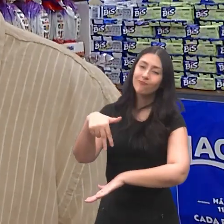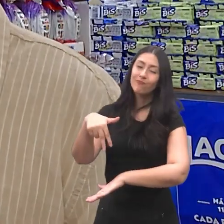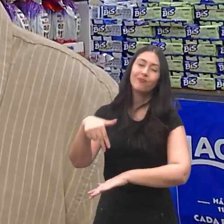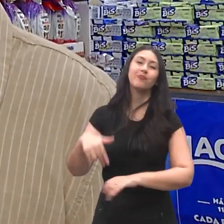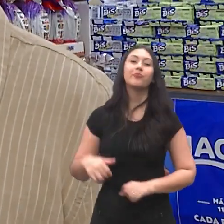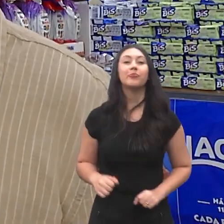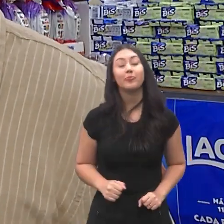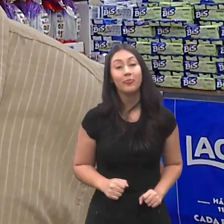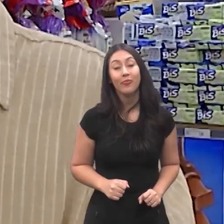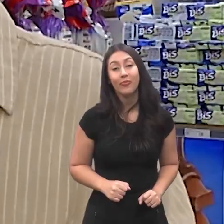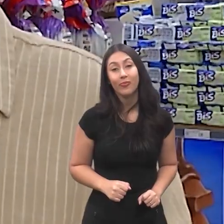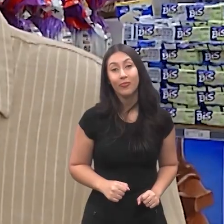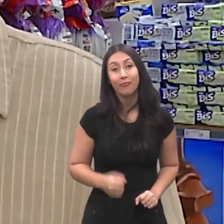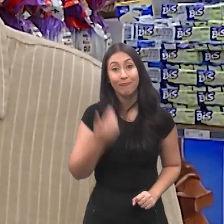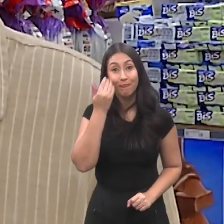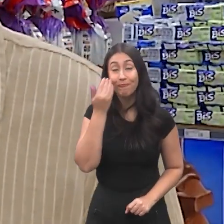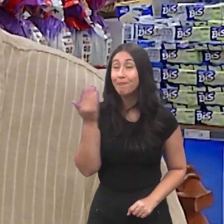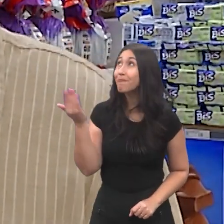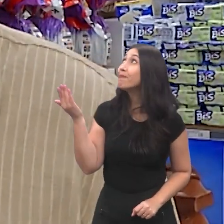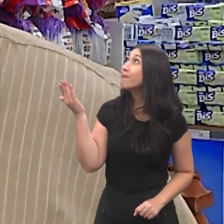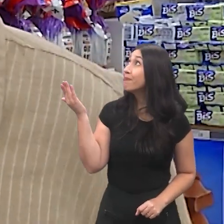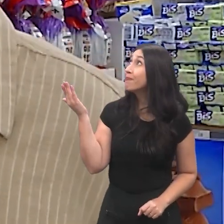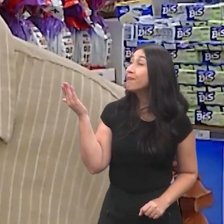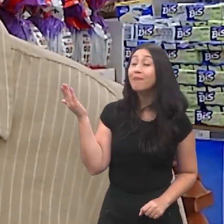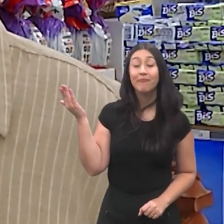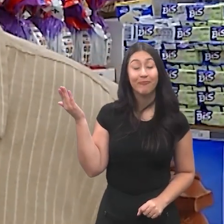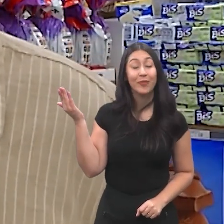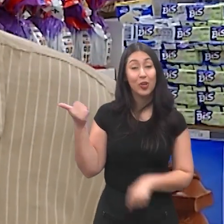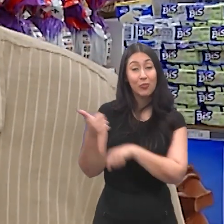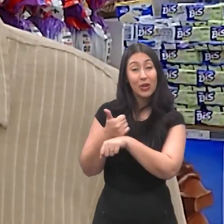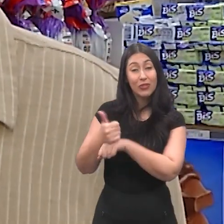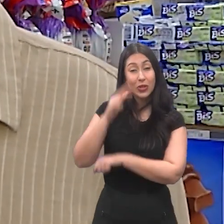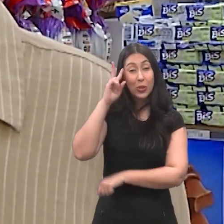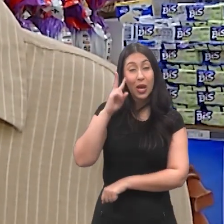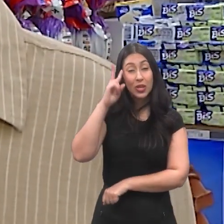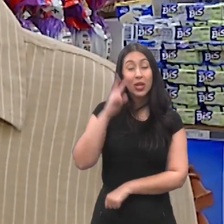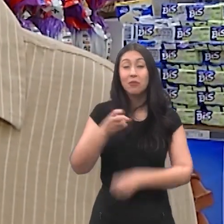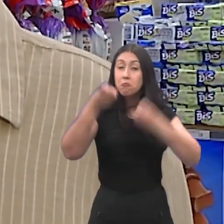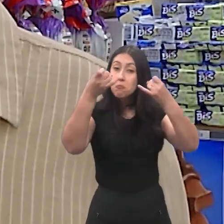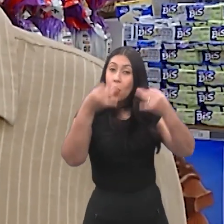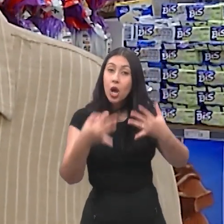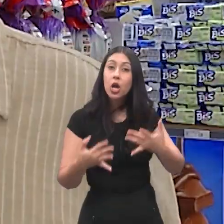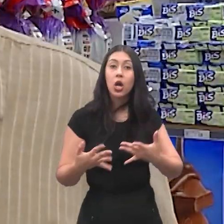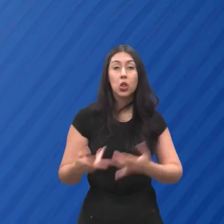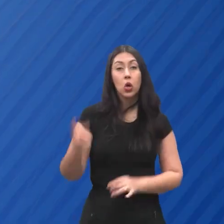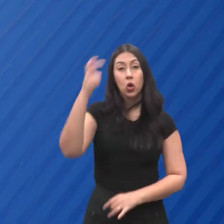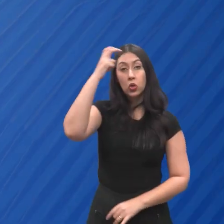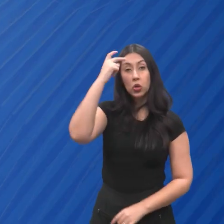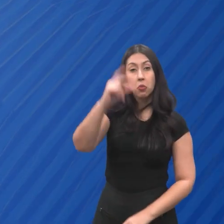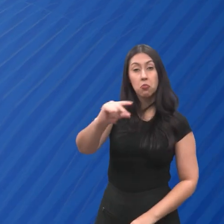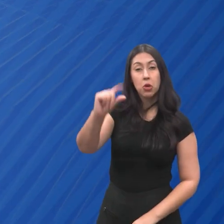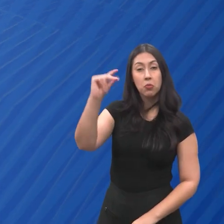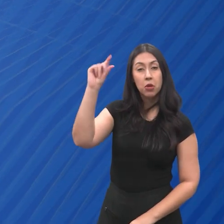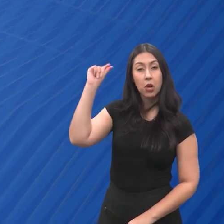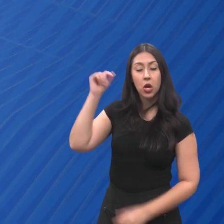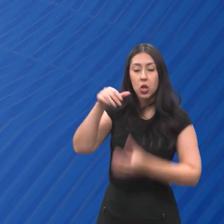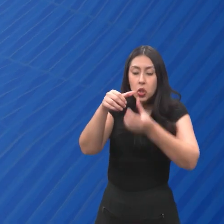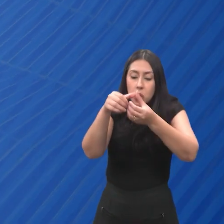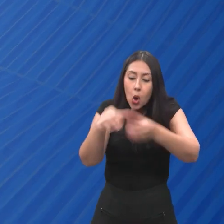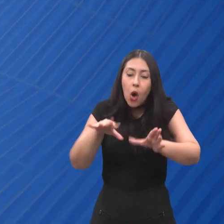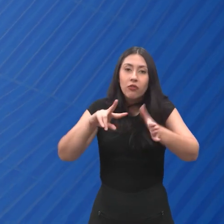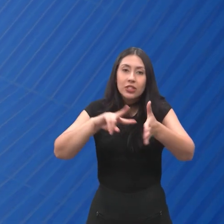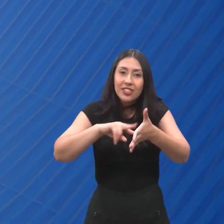uma forma mais forte. De acordo com esse historiador, em muitas culturas antigas, o ovo representava